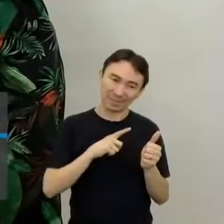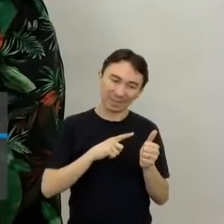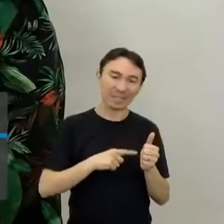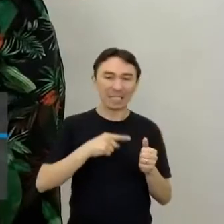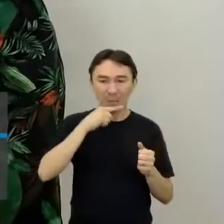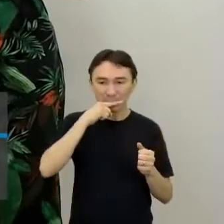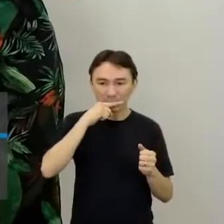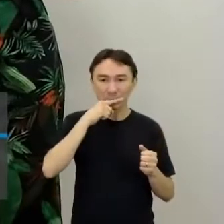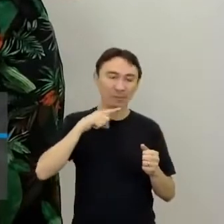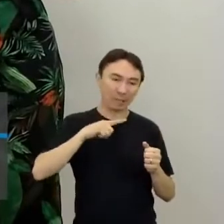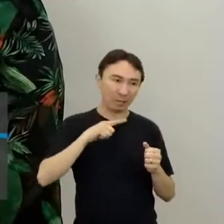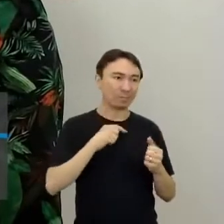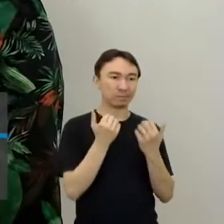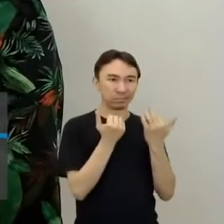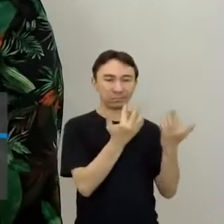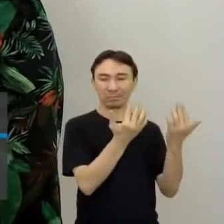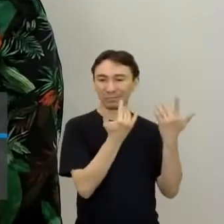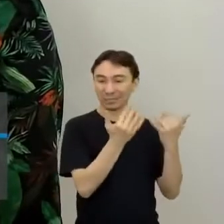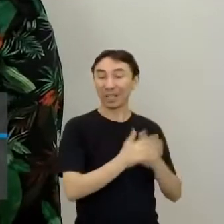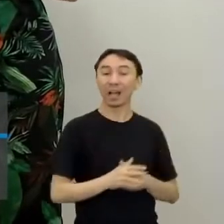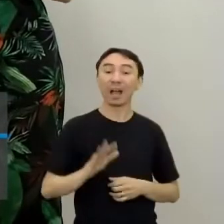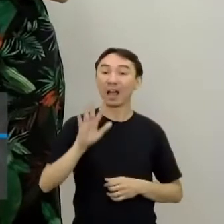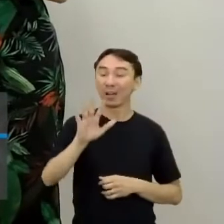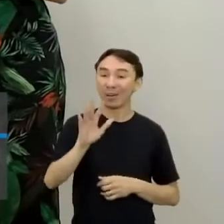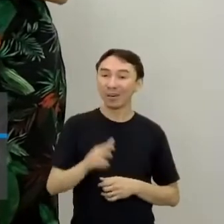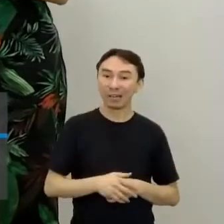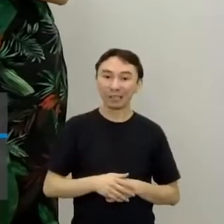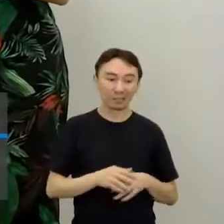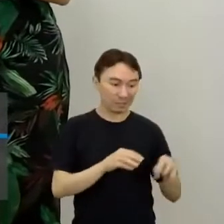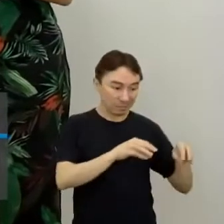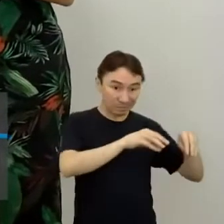precisa organizar este território. E aí, em